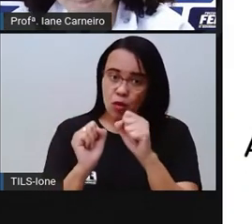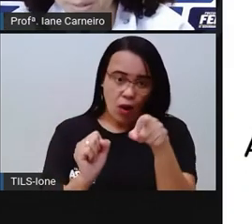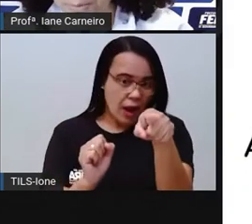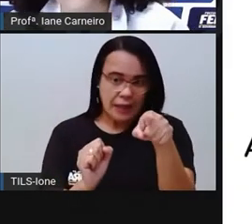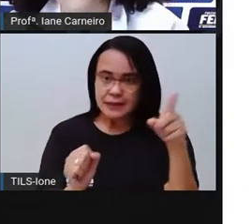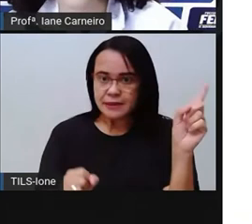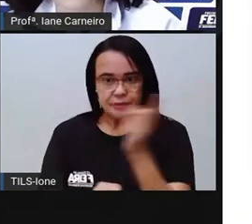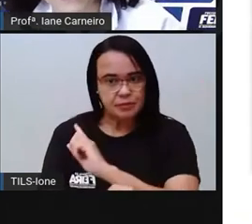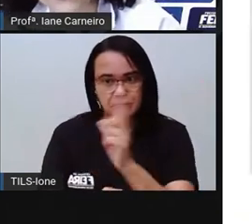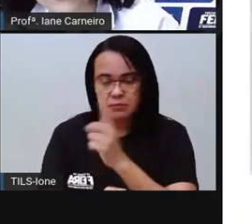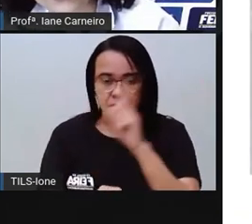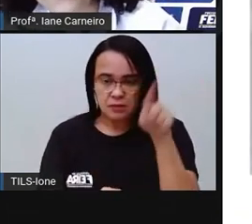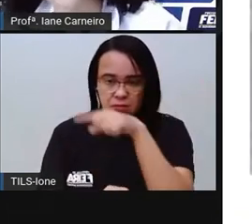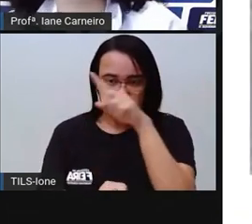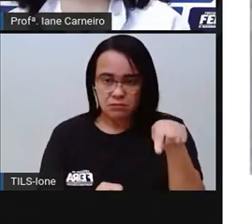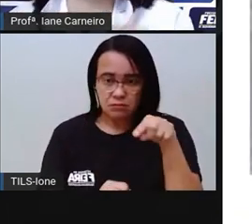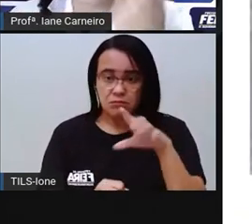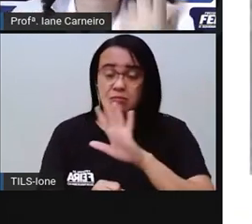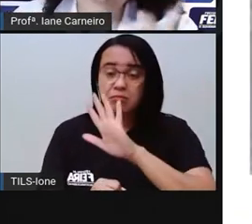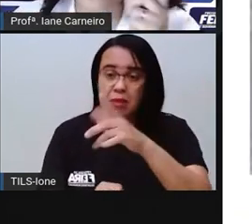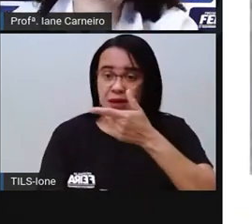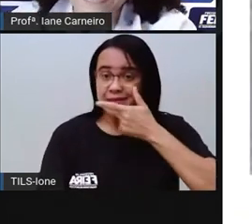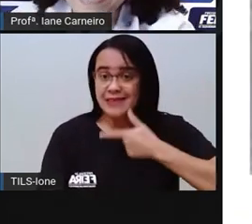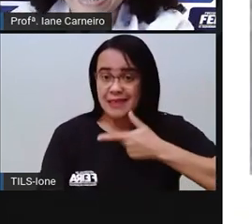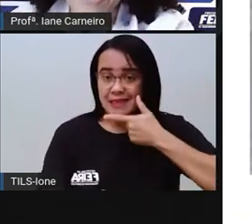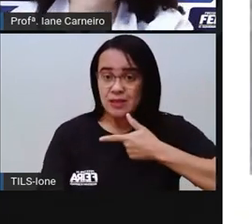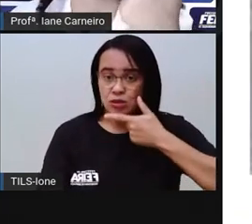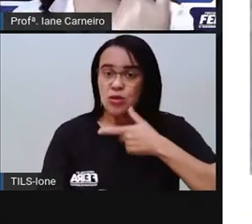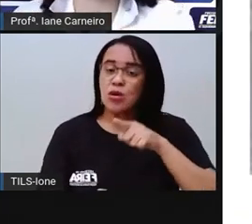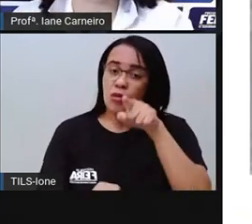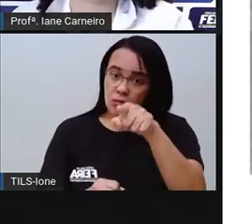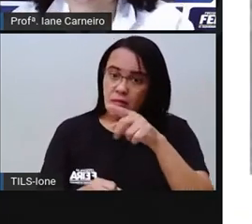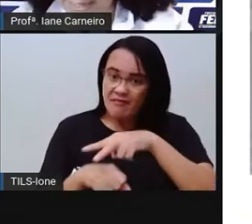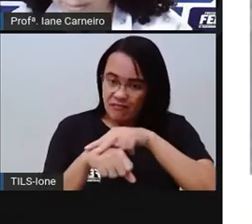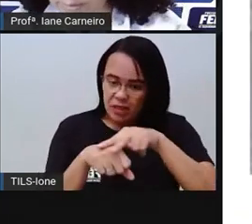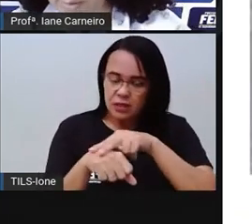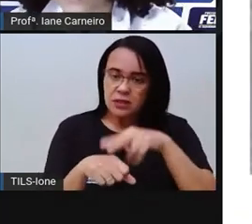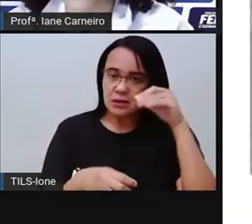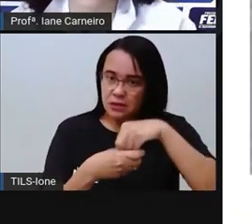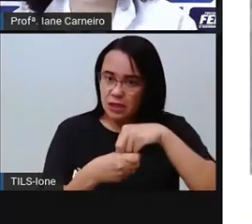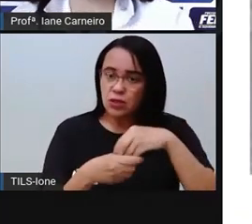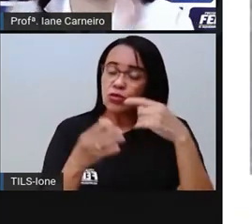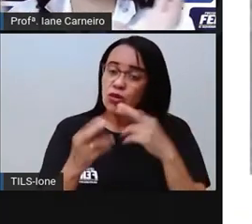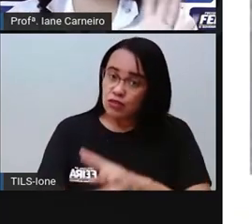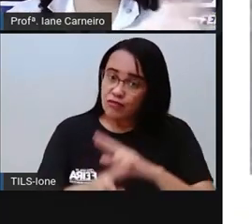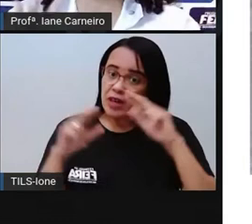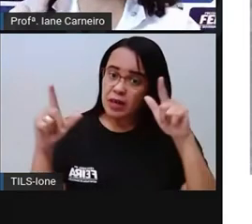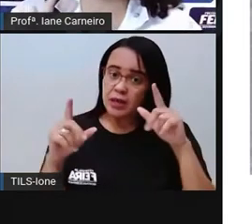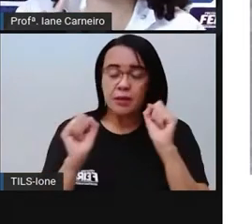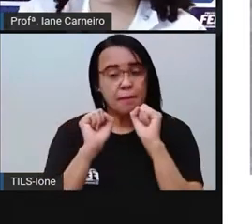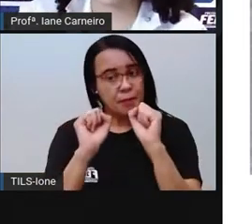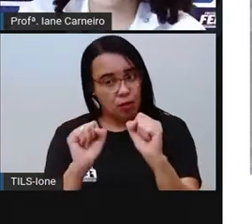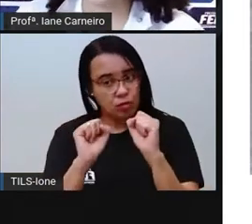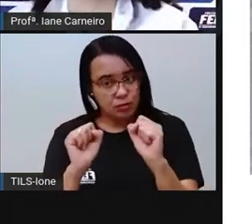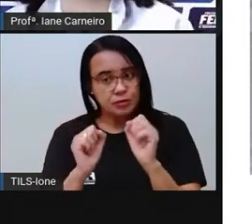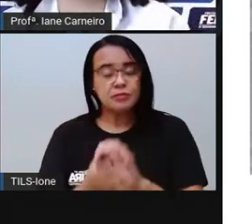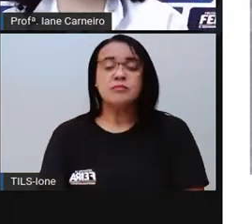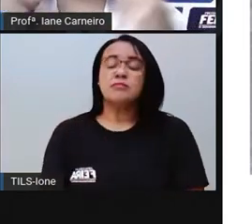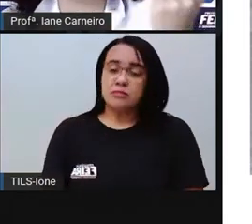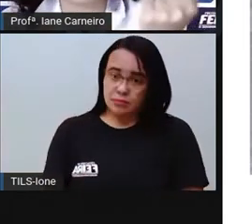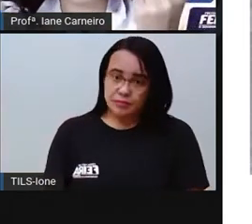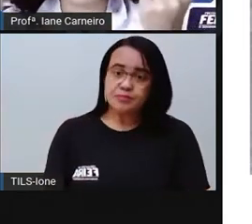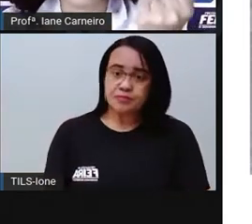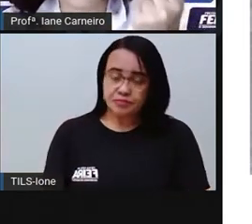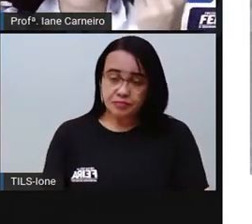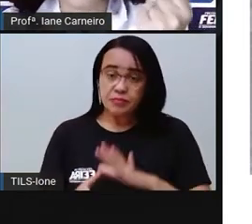ser comido. Mas o do queijo, né? O do que... Desse queijo aí pode, tá certo? Agora, tem queijo que a gente compra, né?